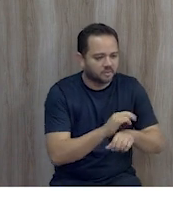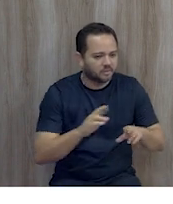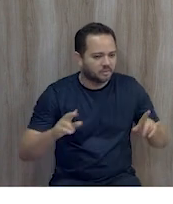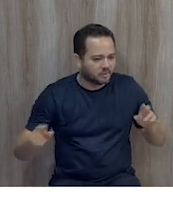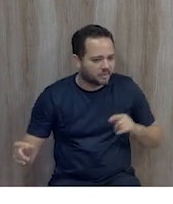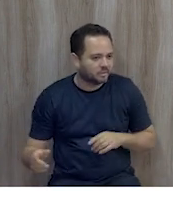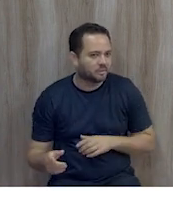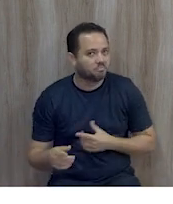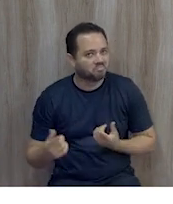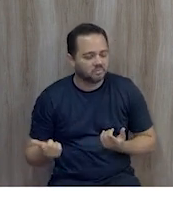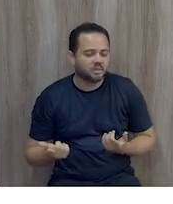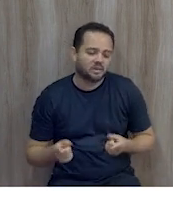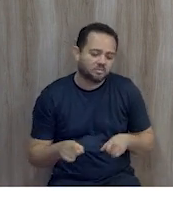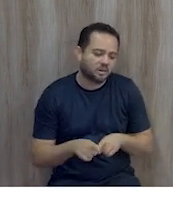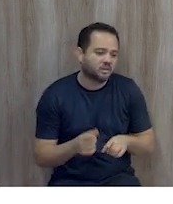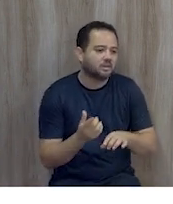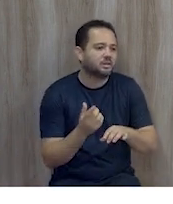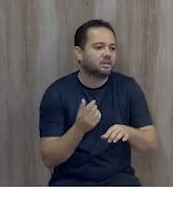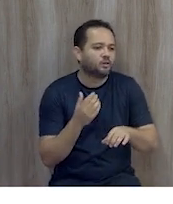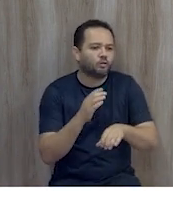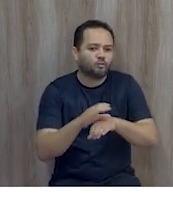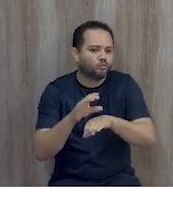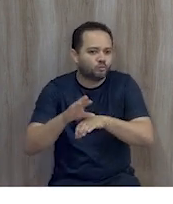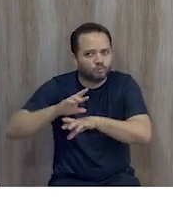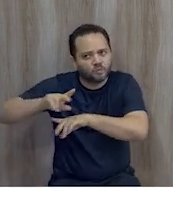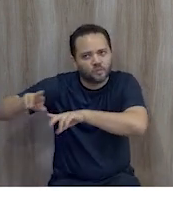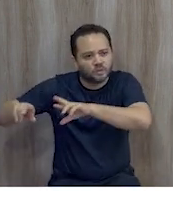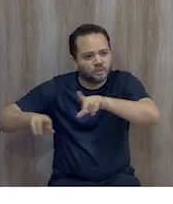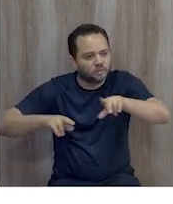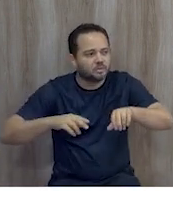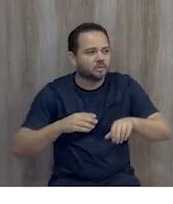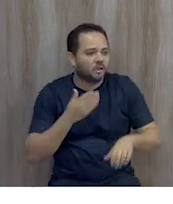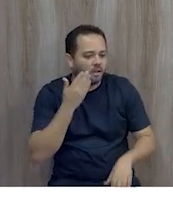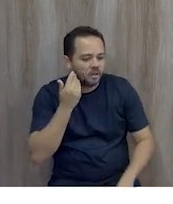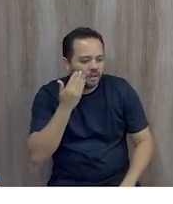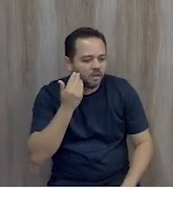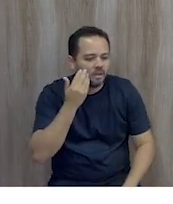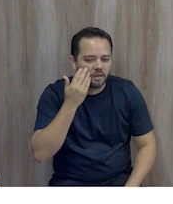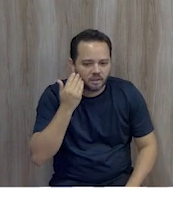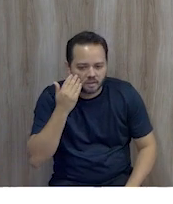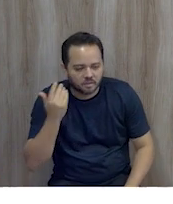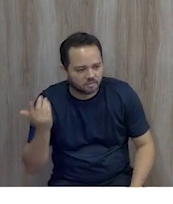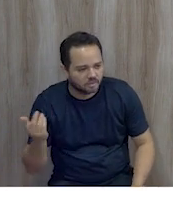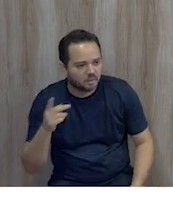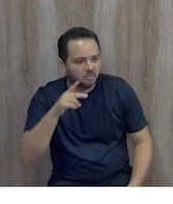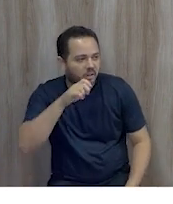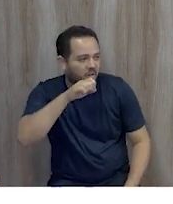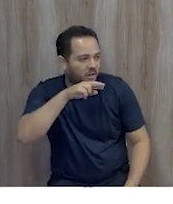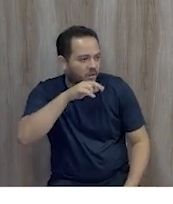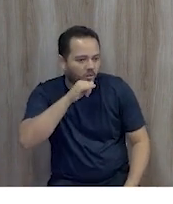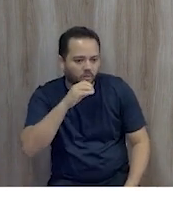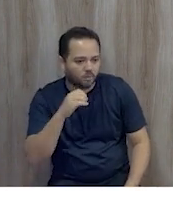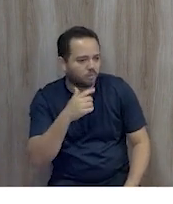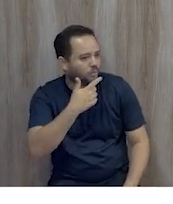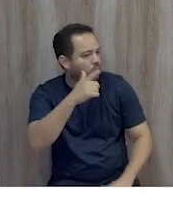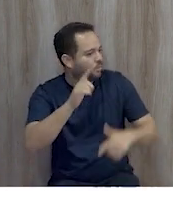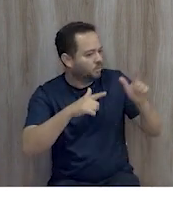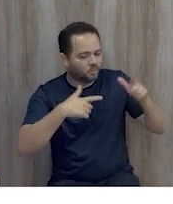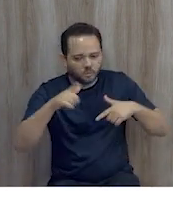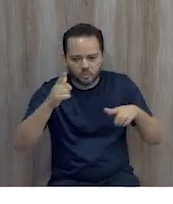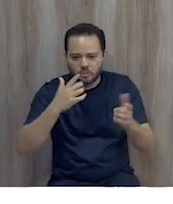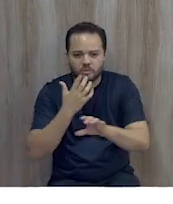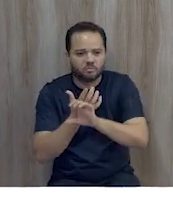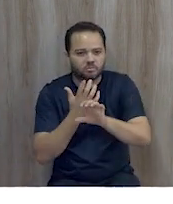fazer enxerto de tecido conjuntivo muito bem? Não, é claro que não. Quem faz qualquer outra disciplina clínica também pode, e até